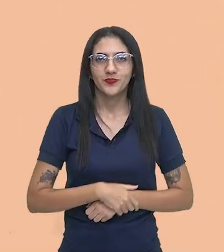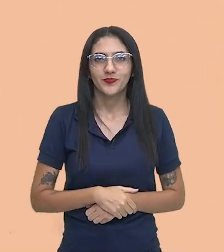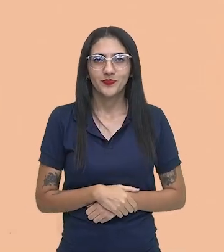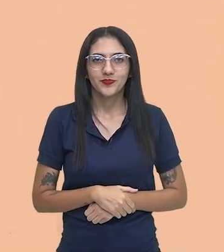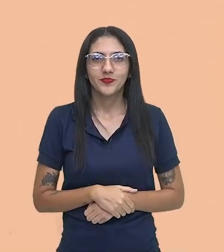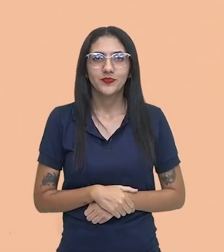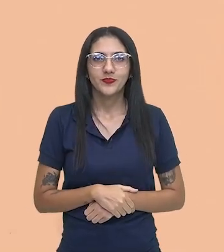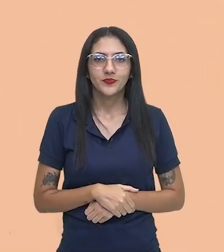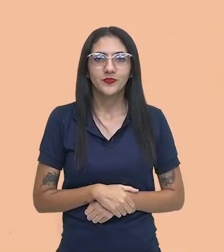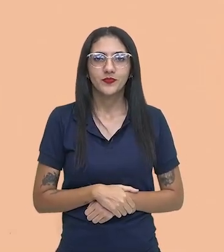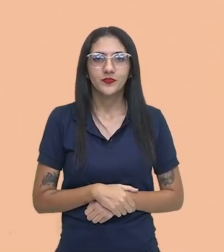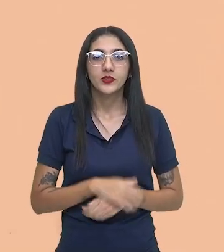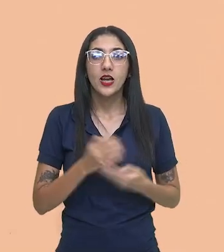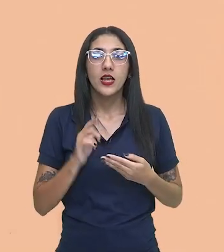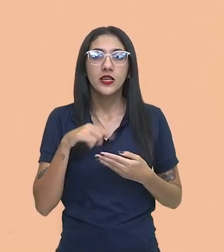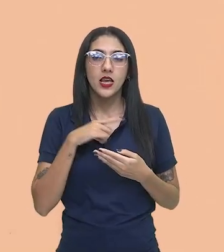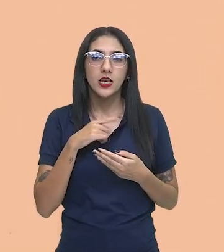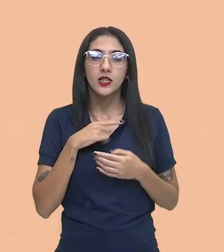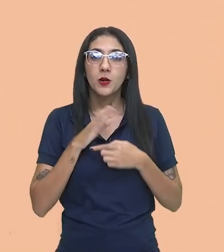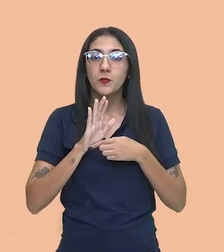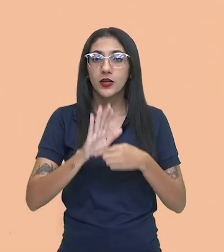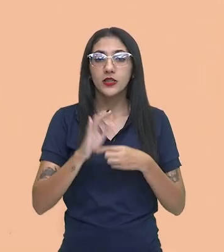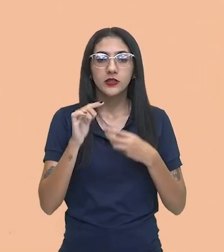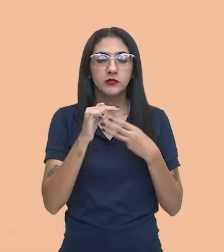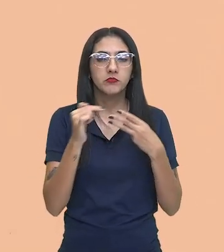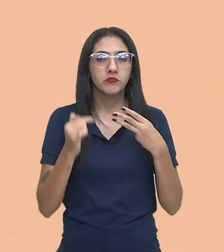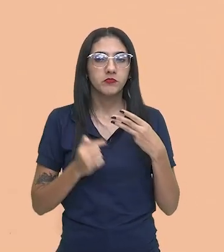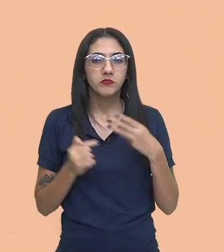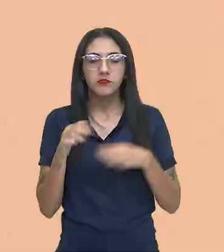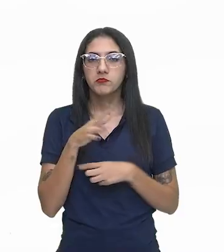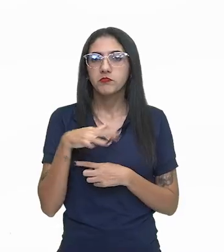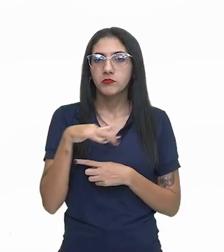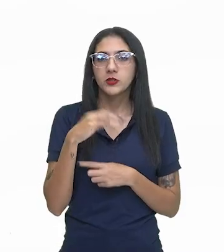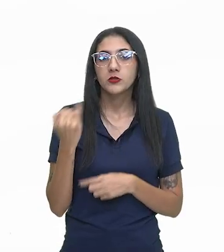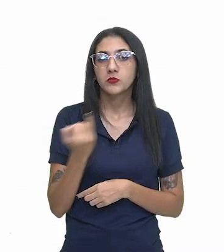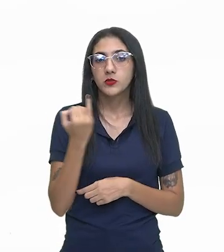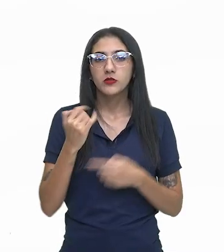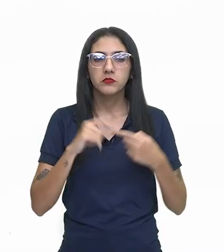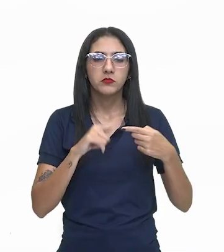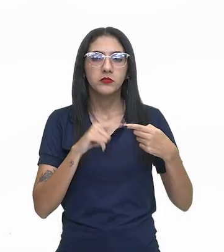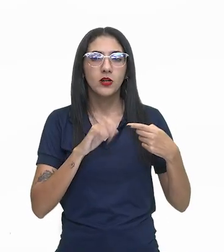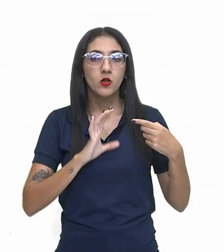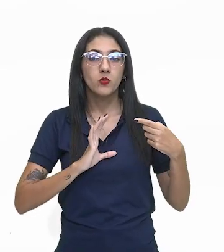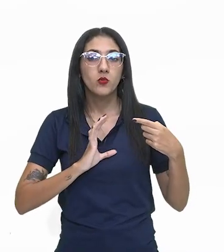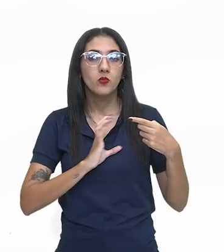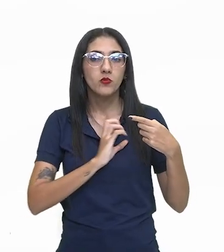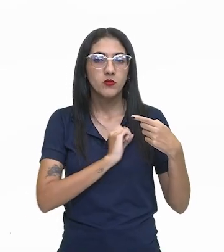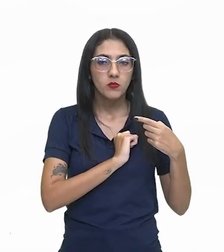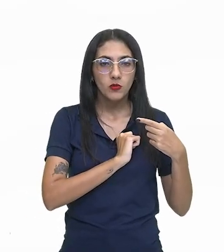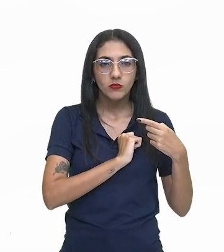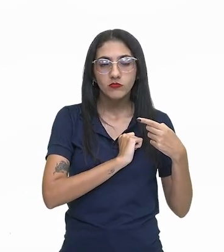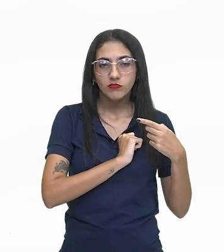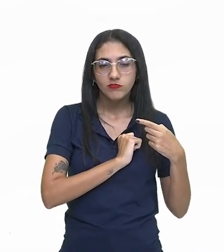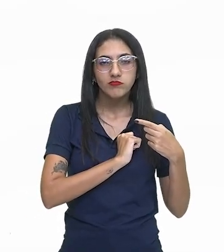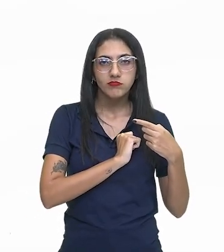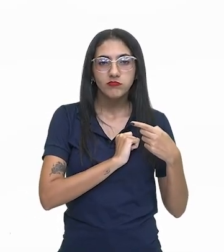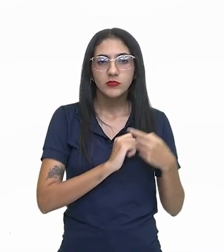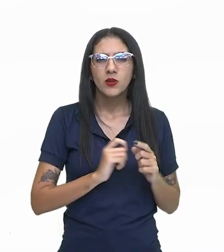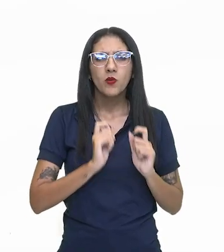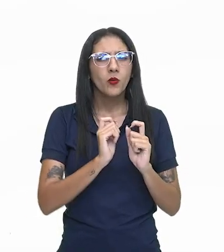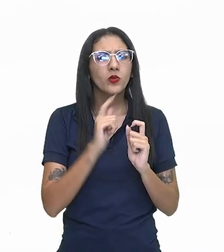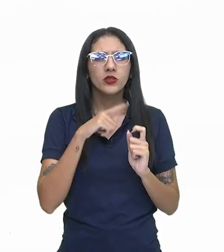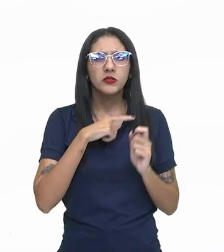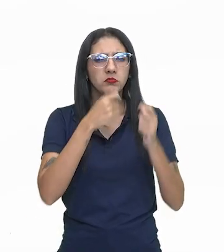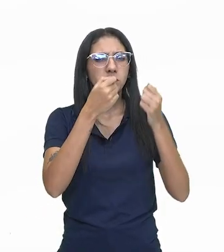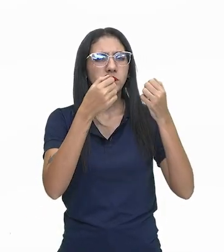aí ele traz 3 esferas de reconhecimento social, que é a esfera do amor, né? O que ele diz